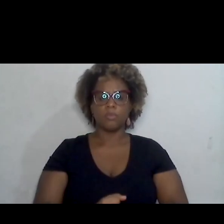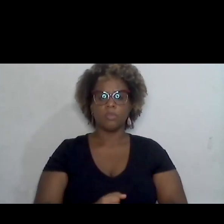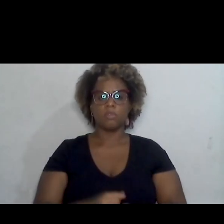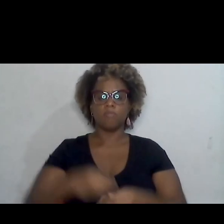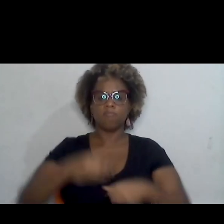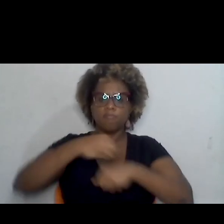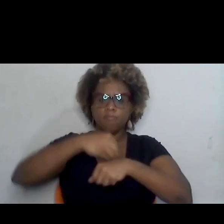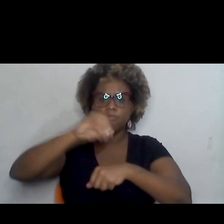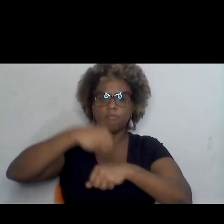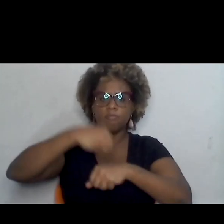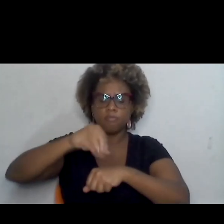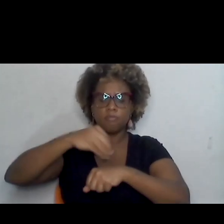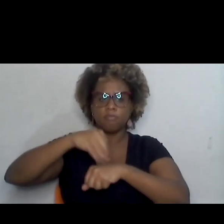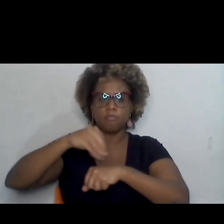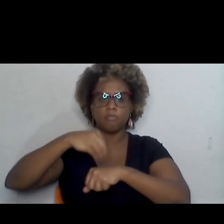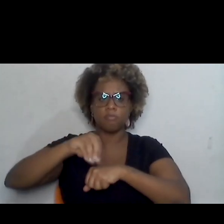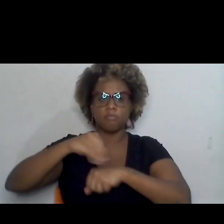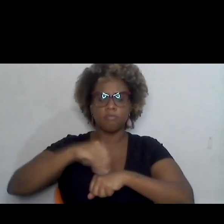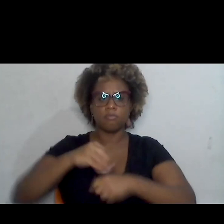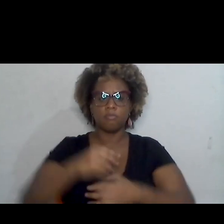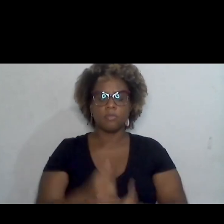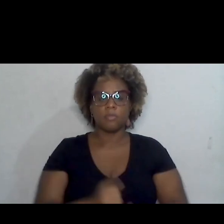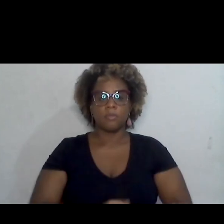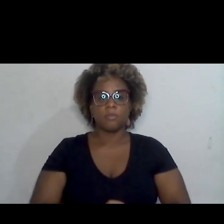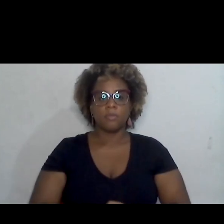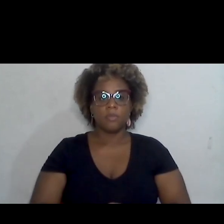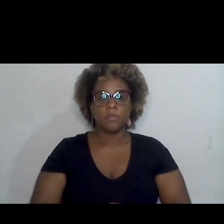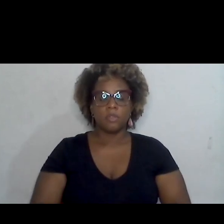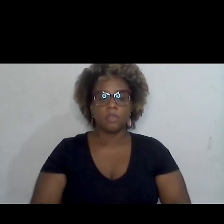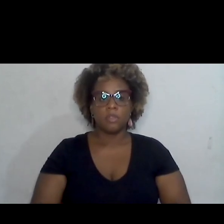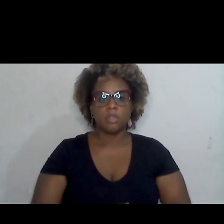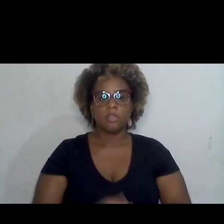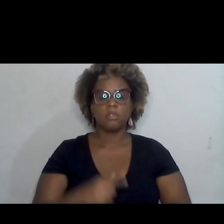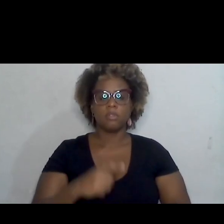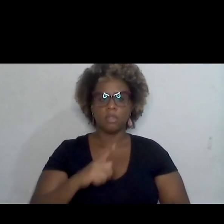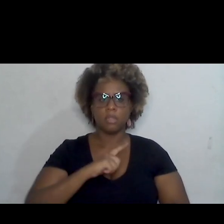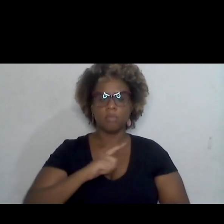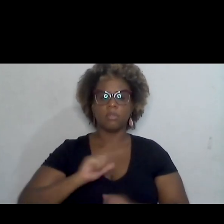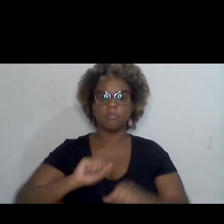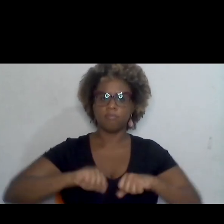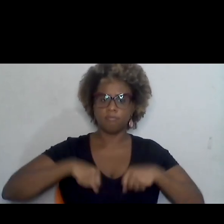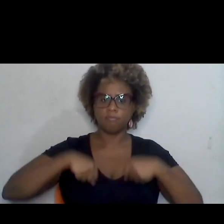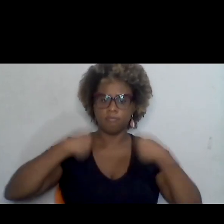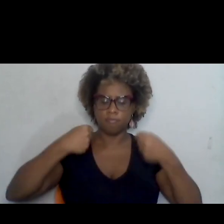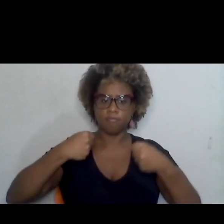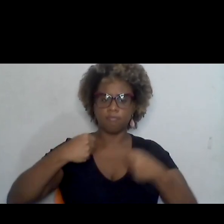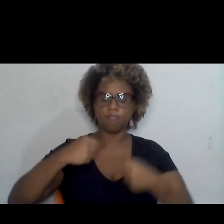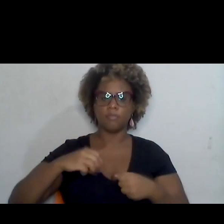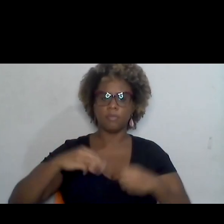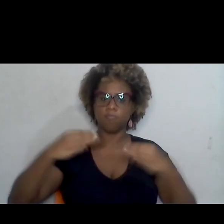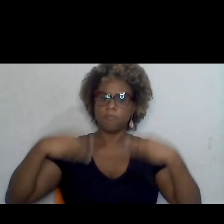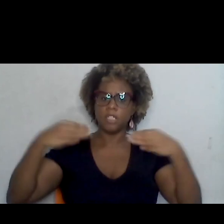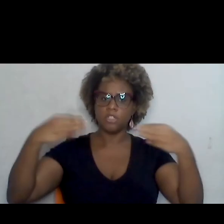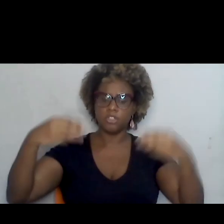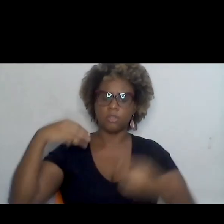os espaços e não ficar fazendo só o paliativo. Então, nós estamos nessa batalha, a ministra foi muito receptiva com isso, se comprometeu a